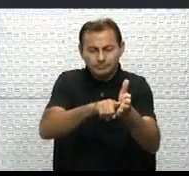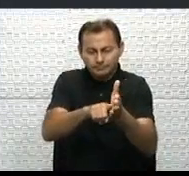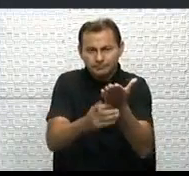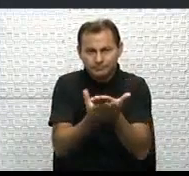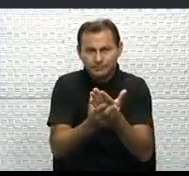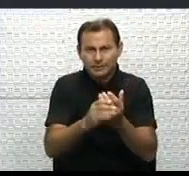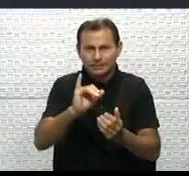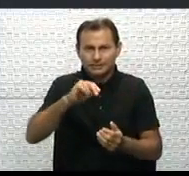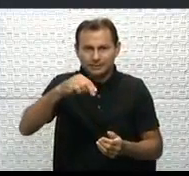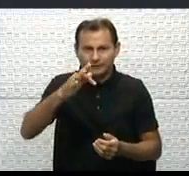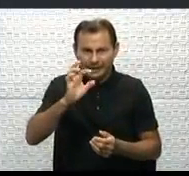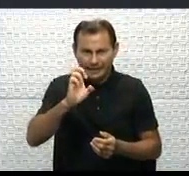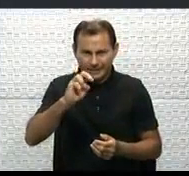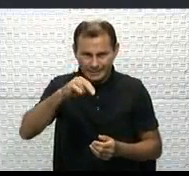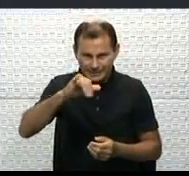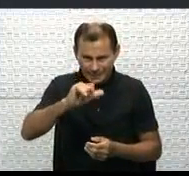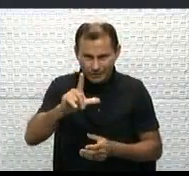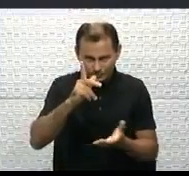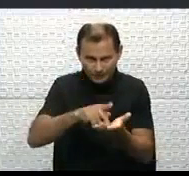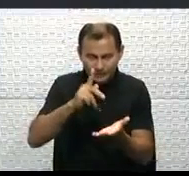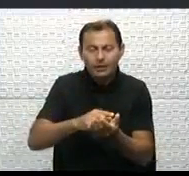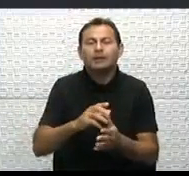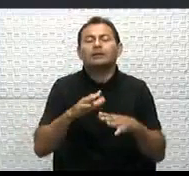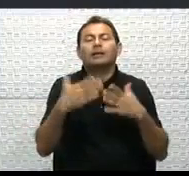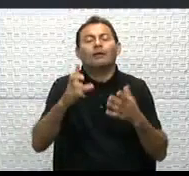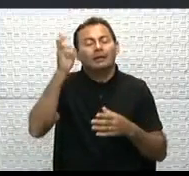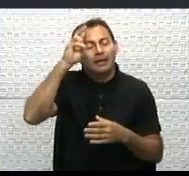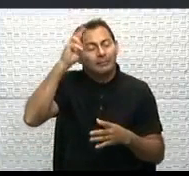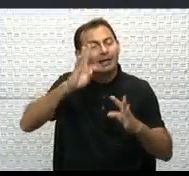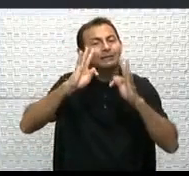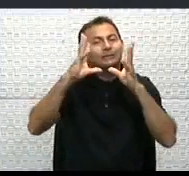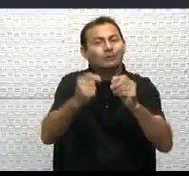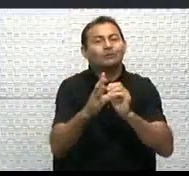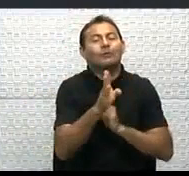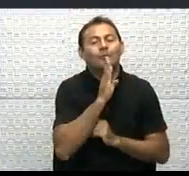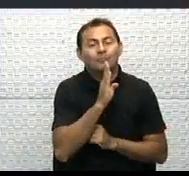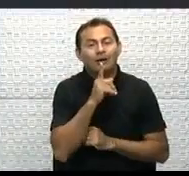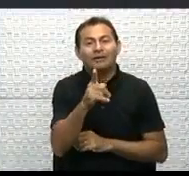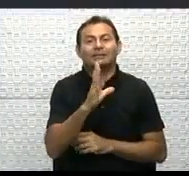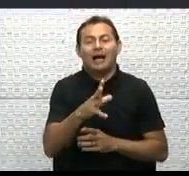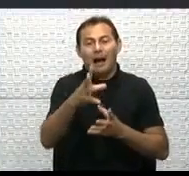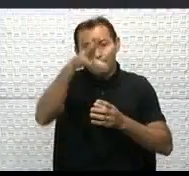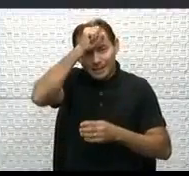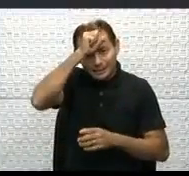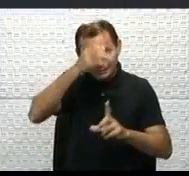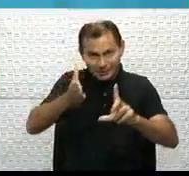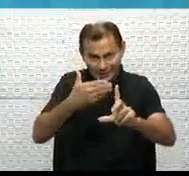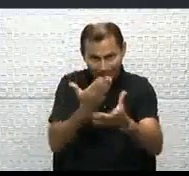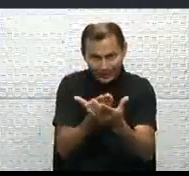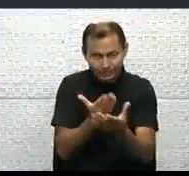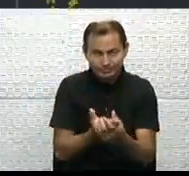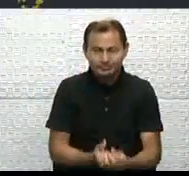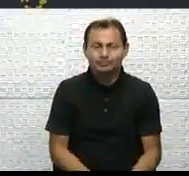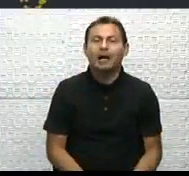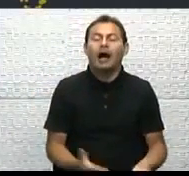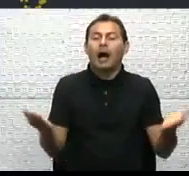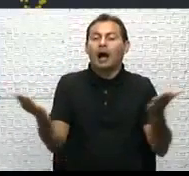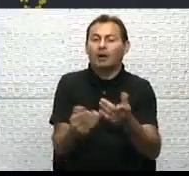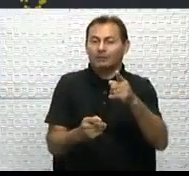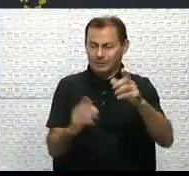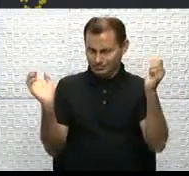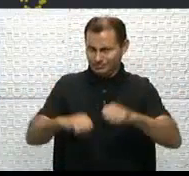estatística inferencial, não é verdade? Então, que tal recapitular todos os conhecimentos que você adquiriu nessa unidade? Agora